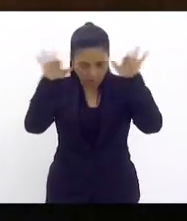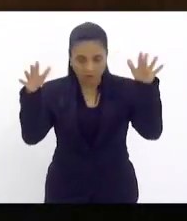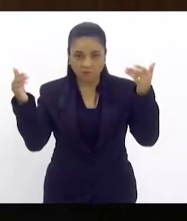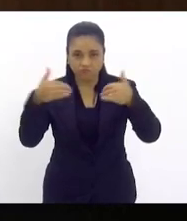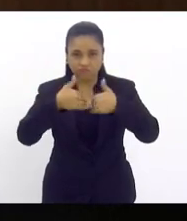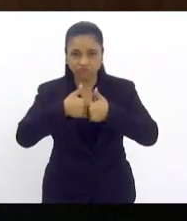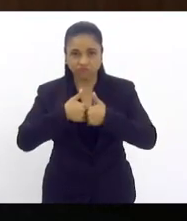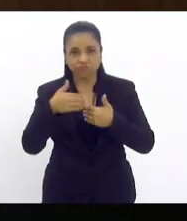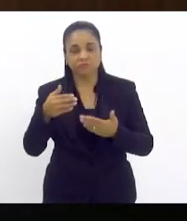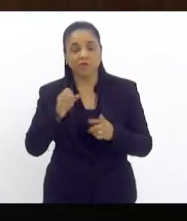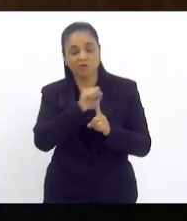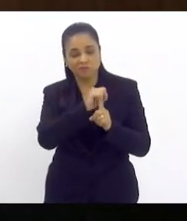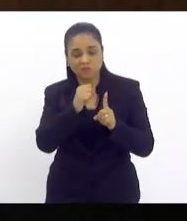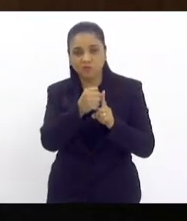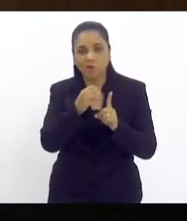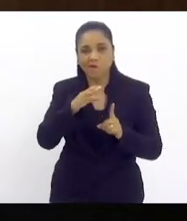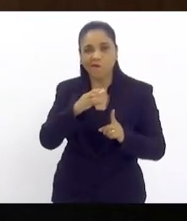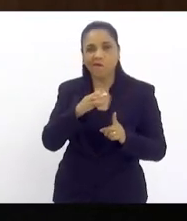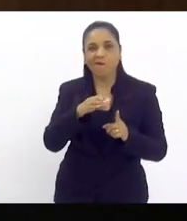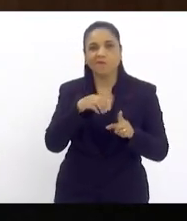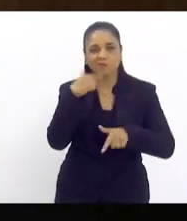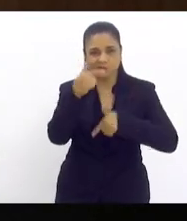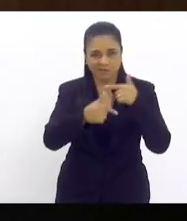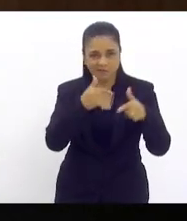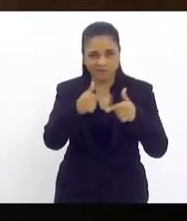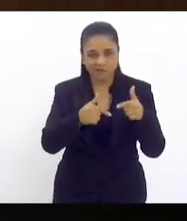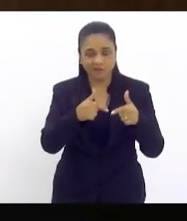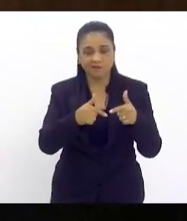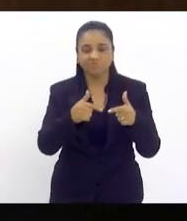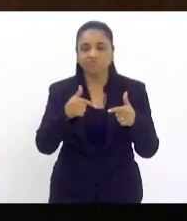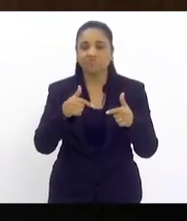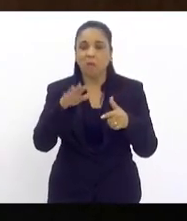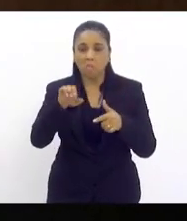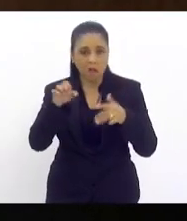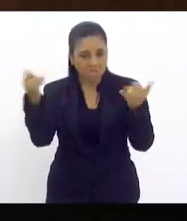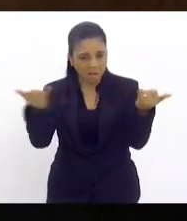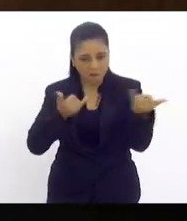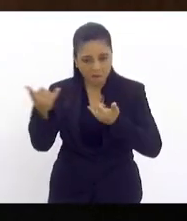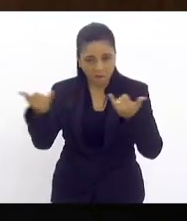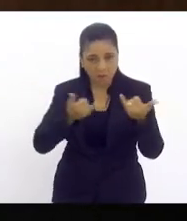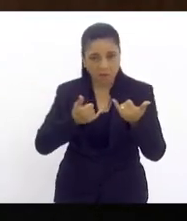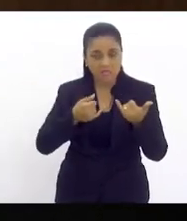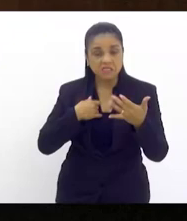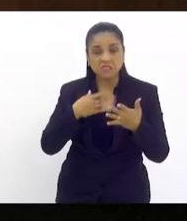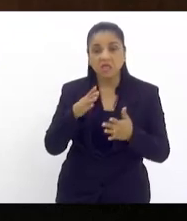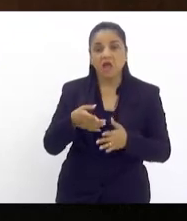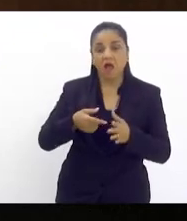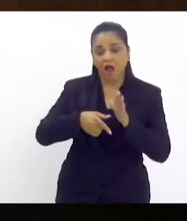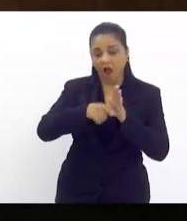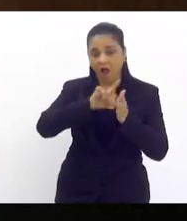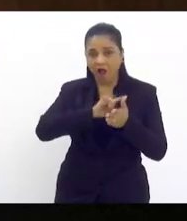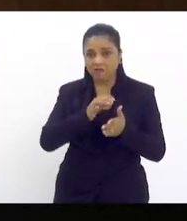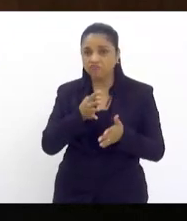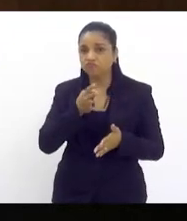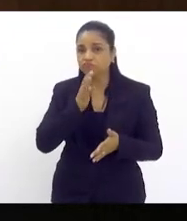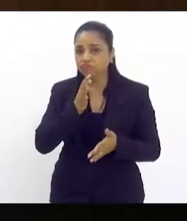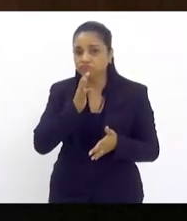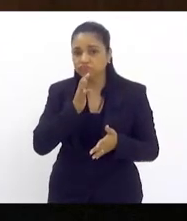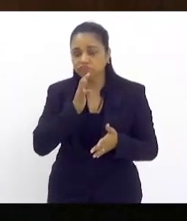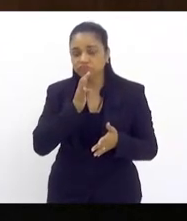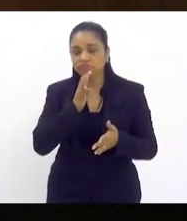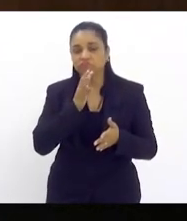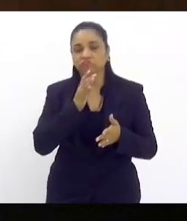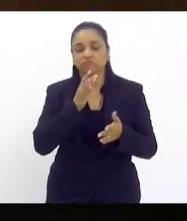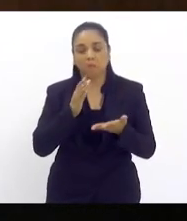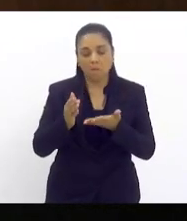lá e muitas falaram que se tivesse tido o conhecimento do problema do filho no tempo certo,